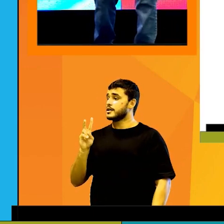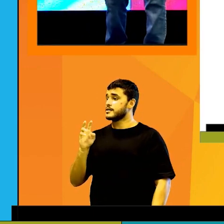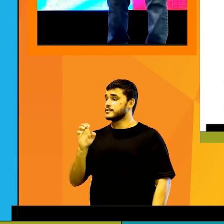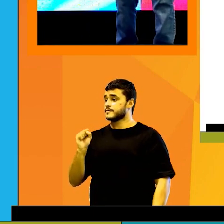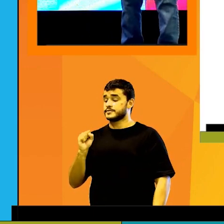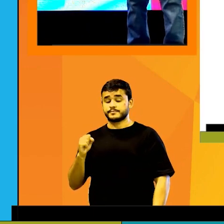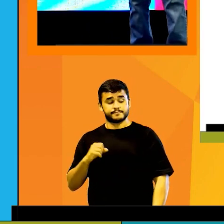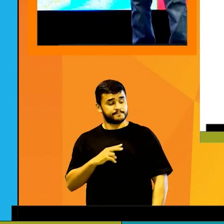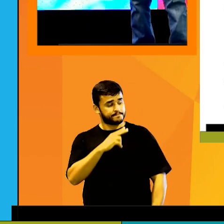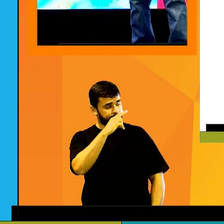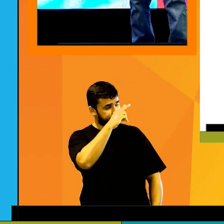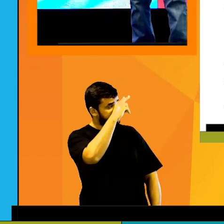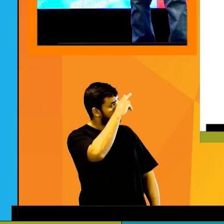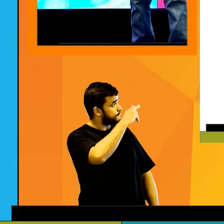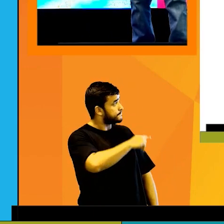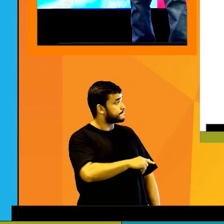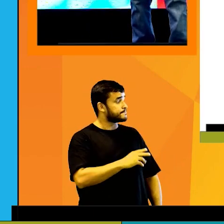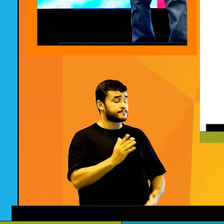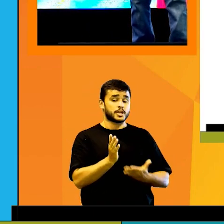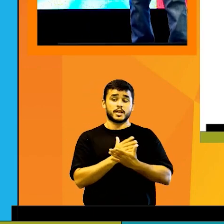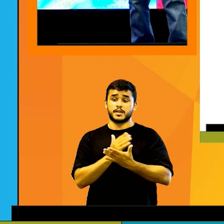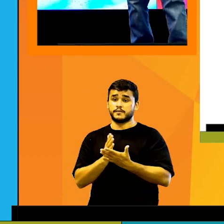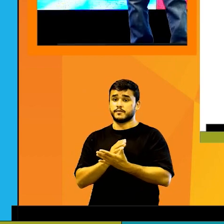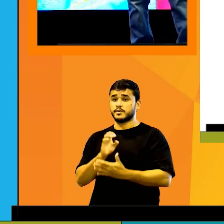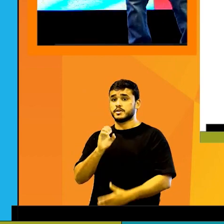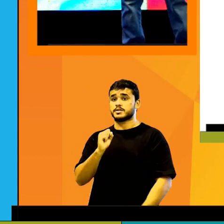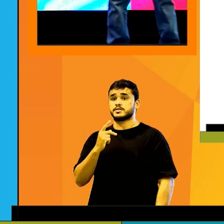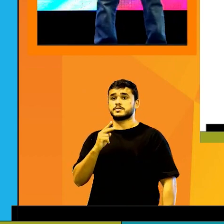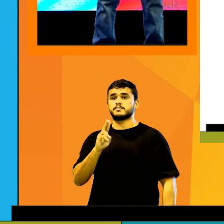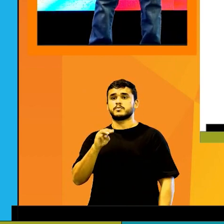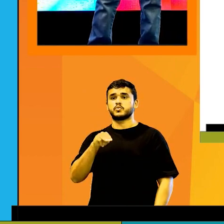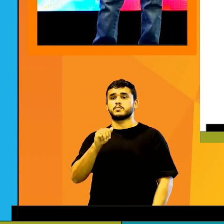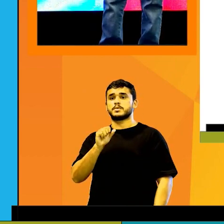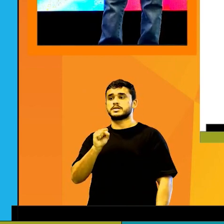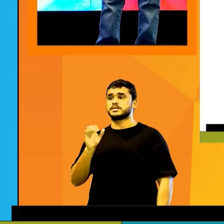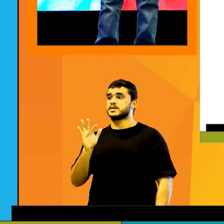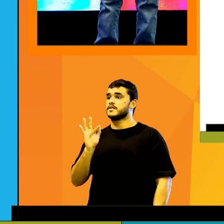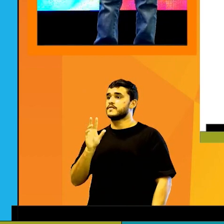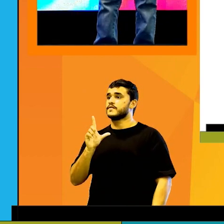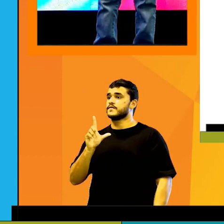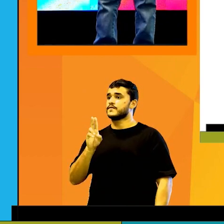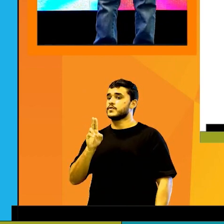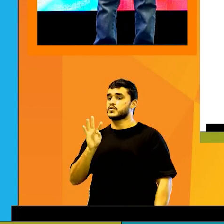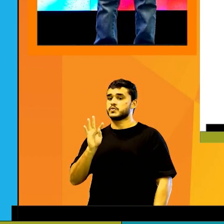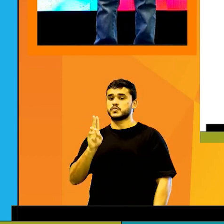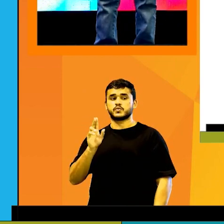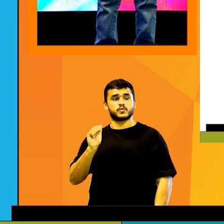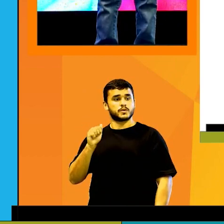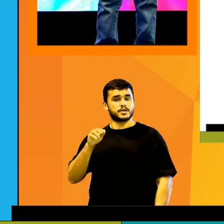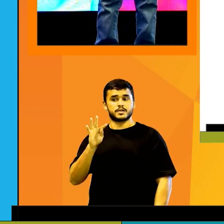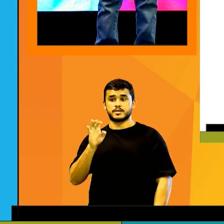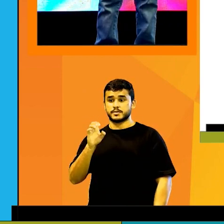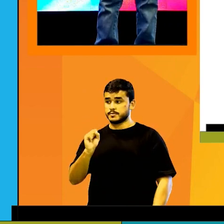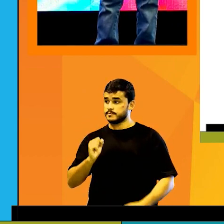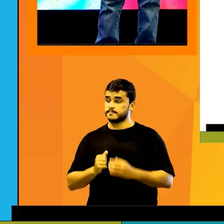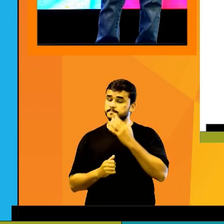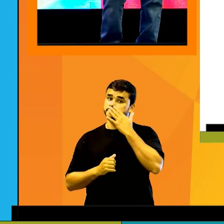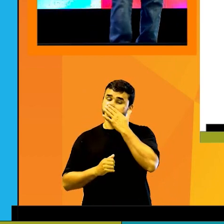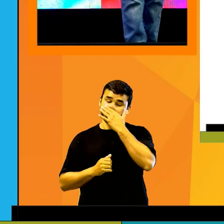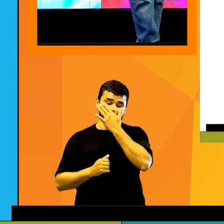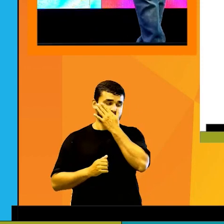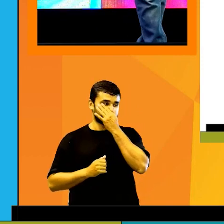livros dele, Espumas Flutuantes. Questão do Enem 2021. Sobre este